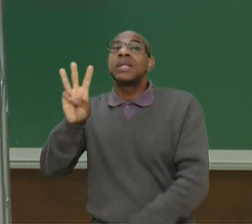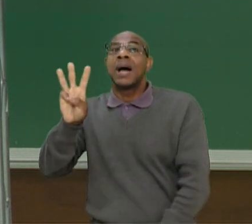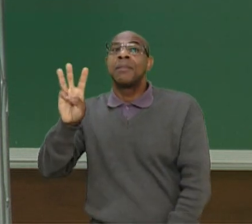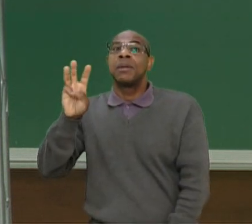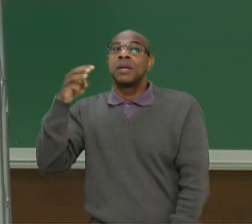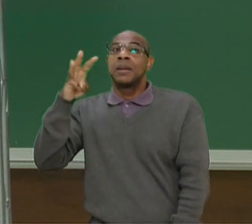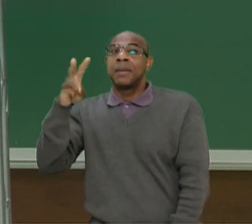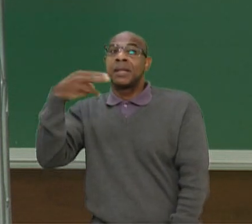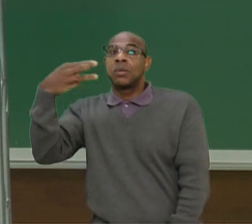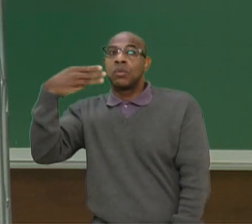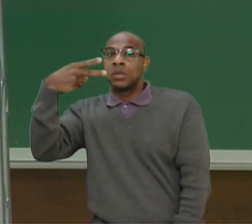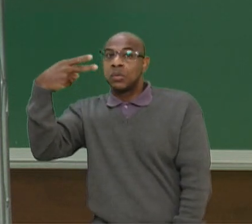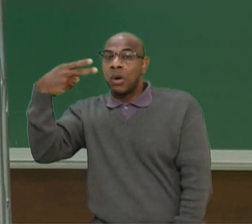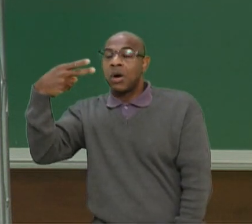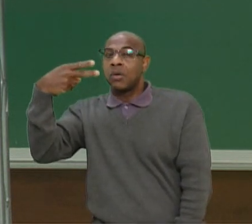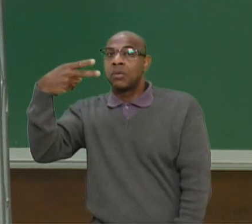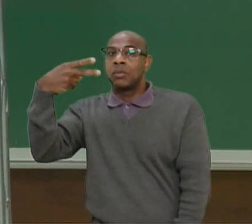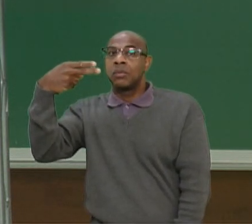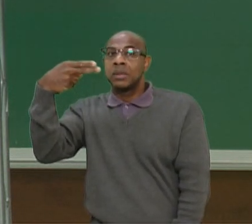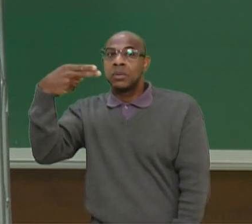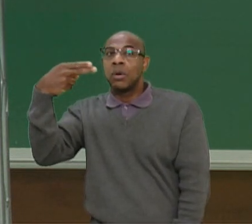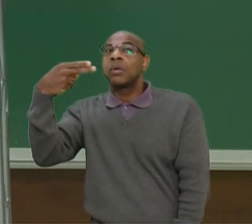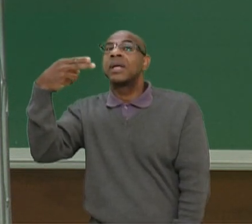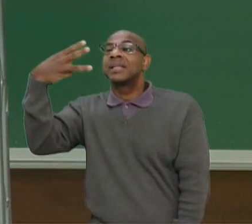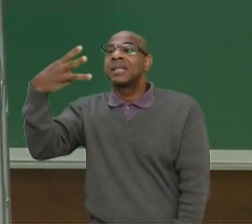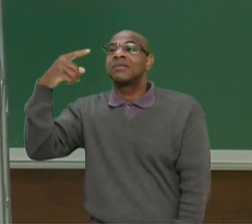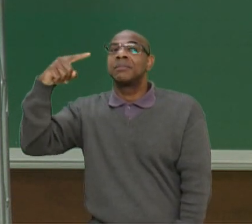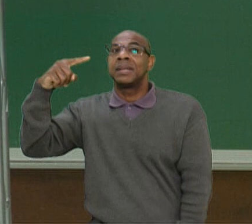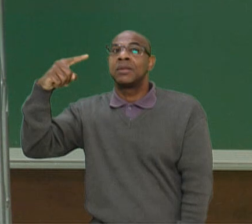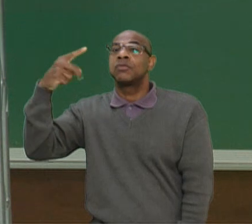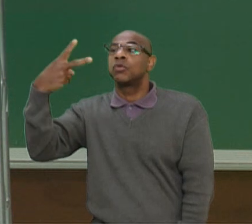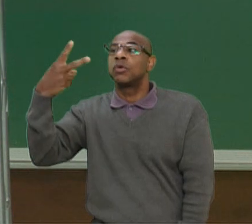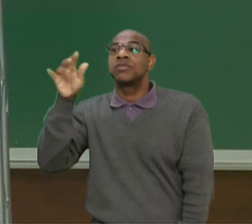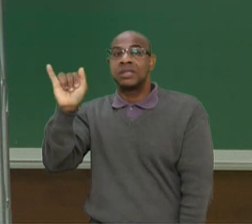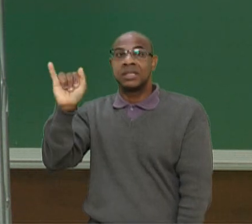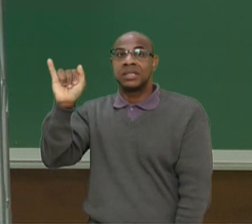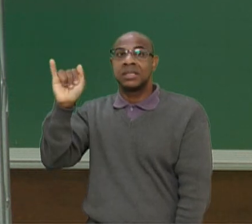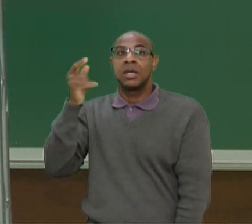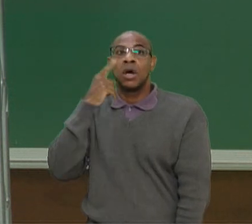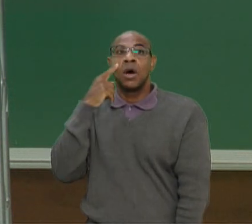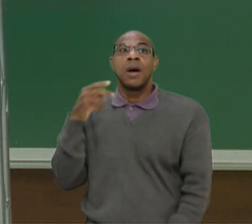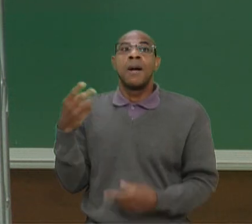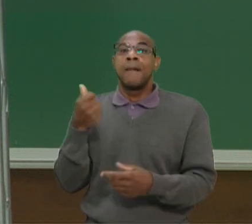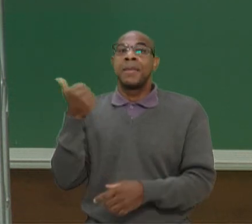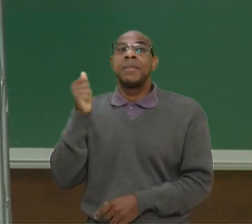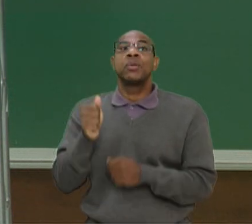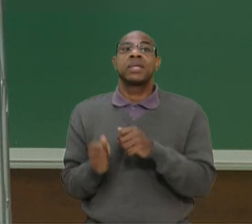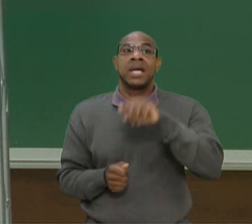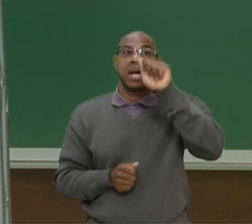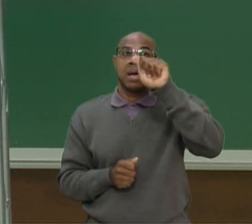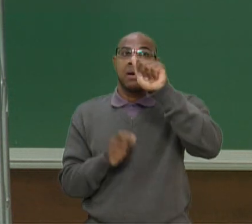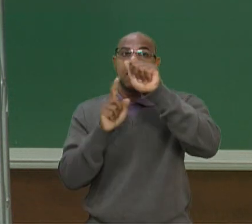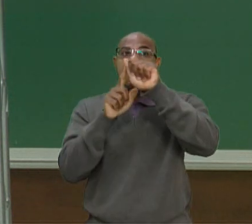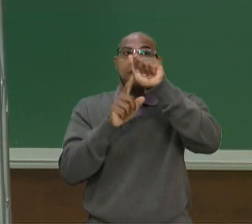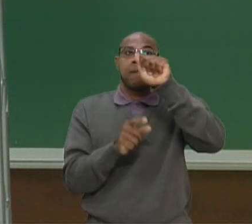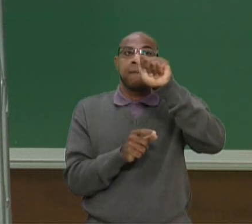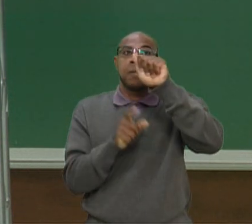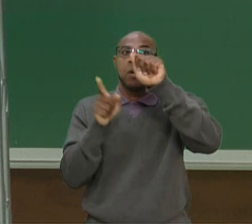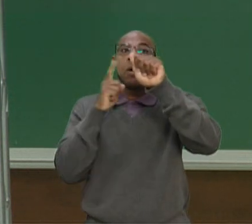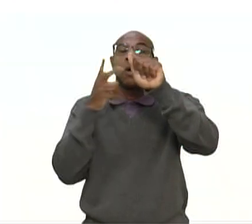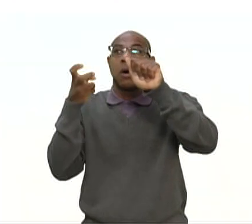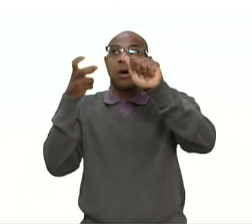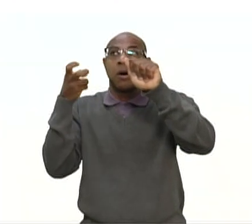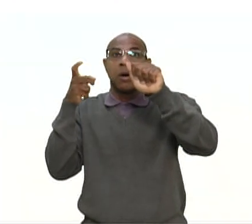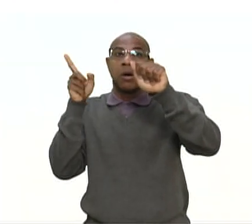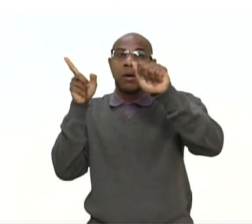2I. Nós vamos determinar a primeira a soma de Z mais W. Então vamos lá. O Z mais